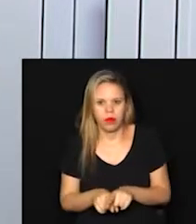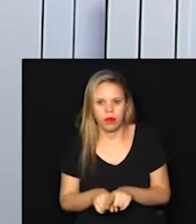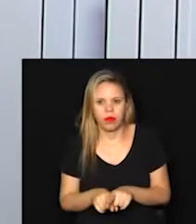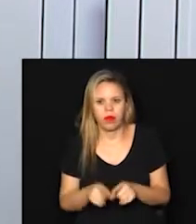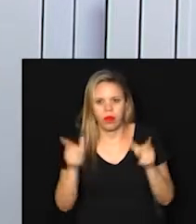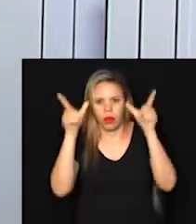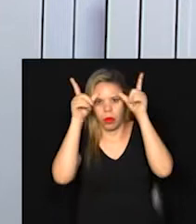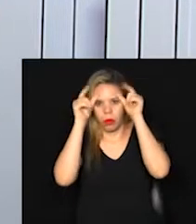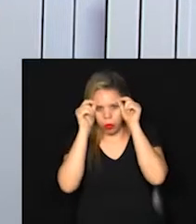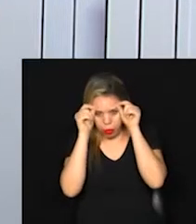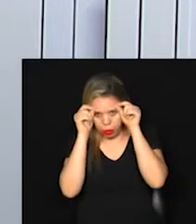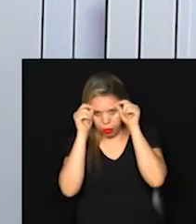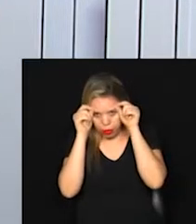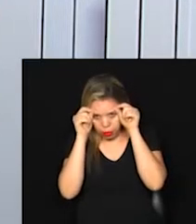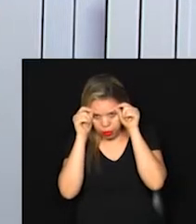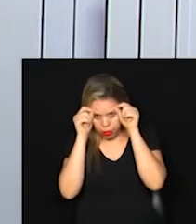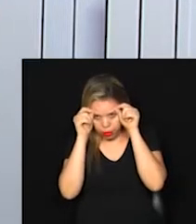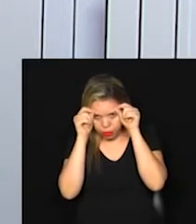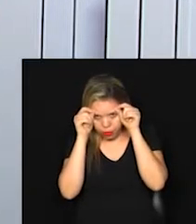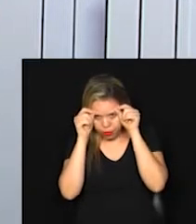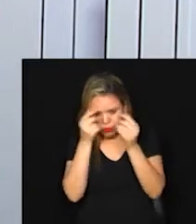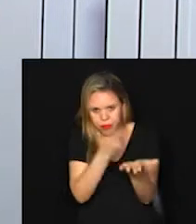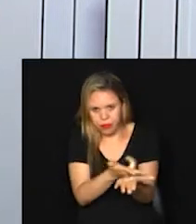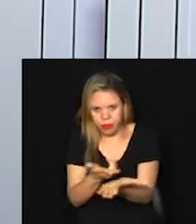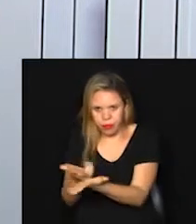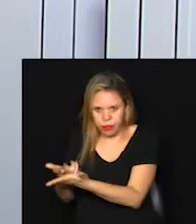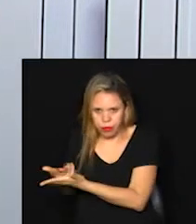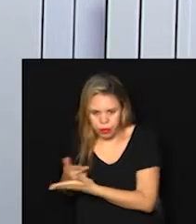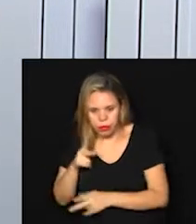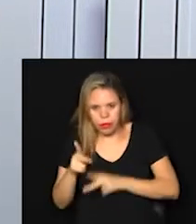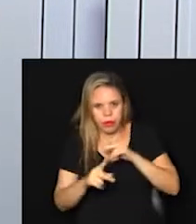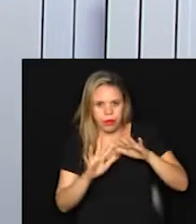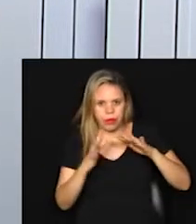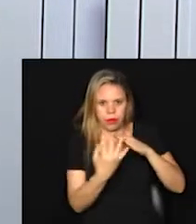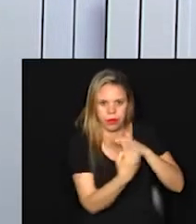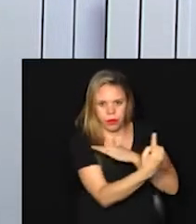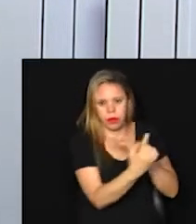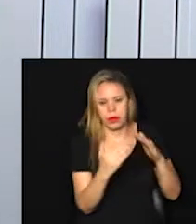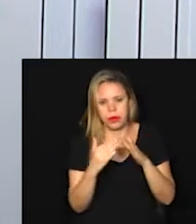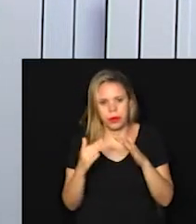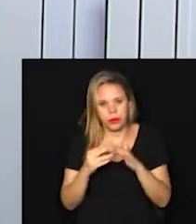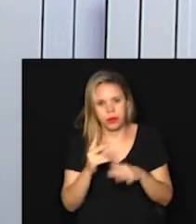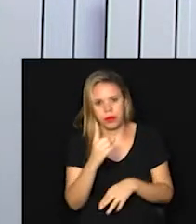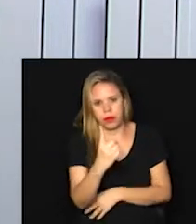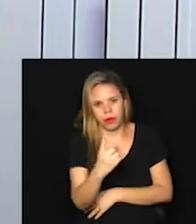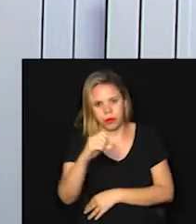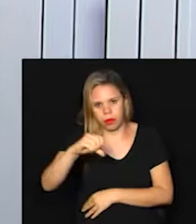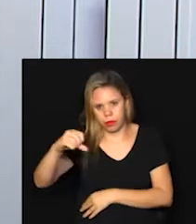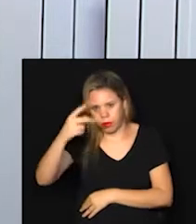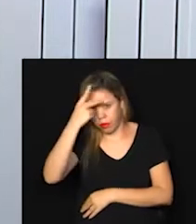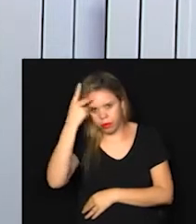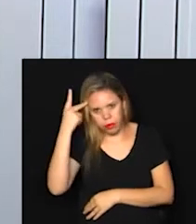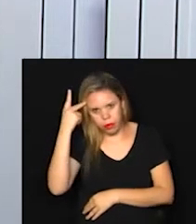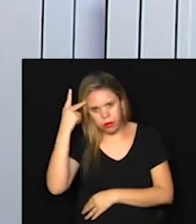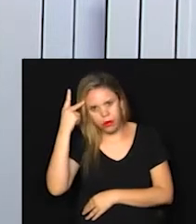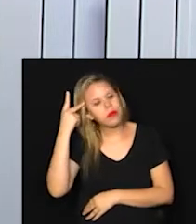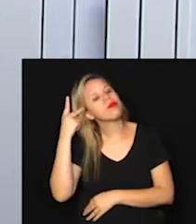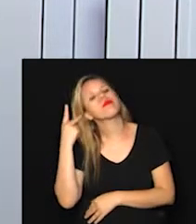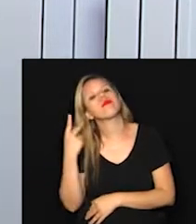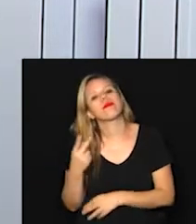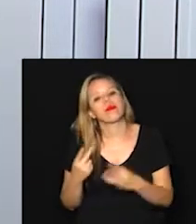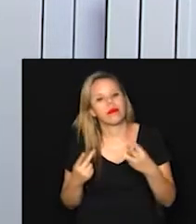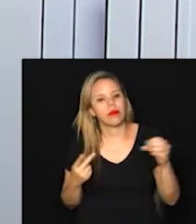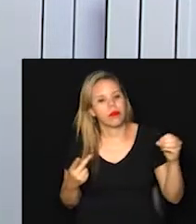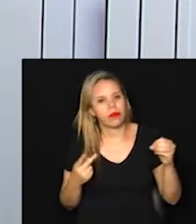desafoga um pouquinho o nosso sistema de leitos. E pessoas em isolamento social, 199 pessoas, são 30